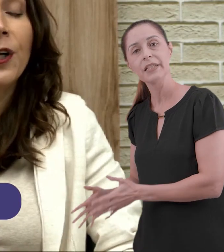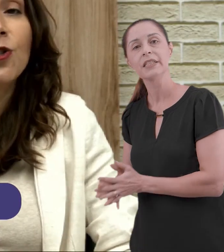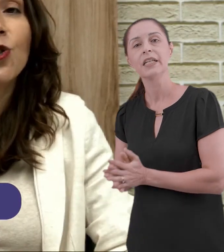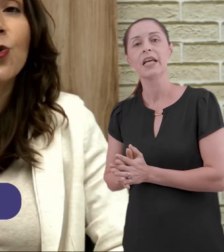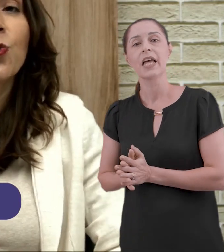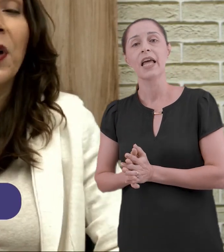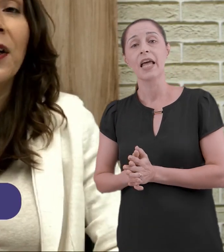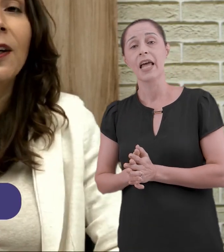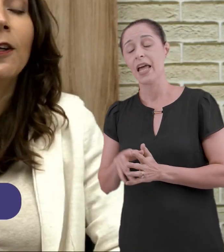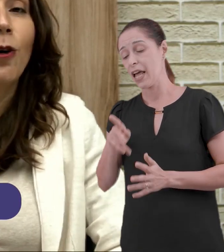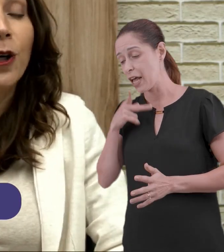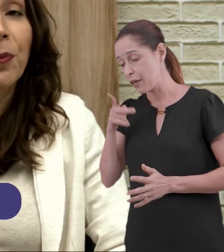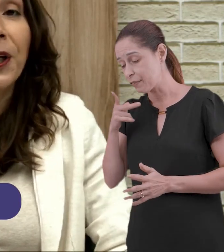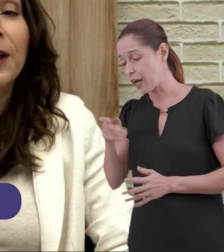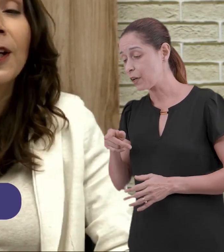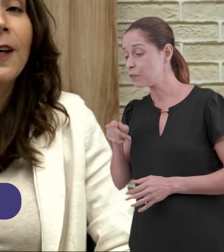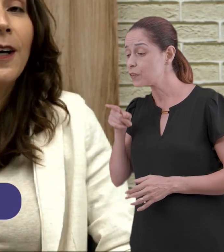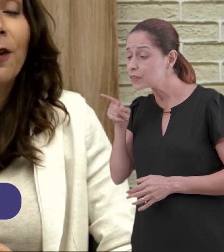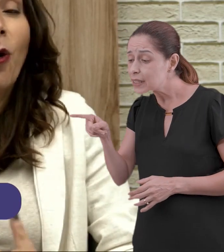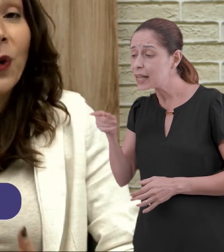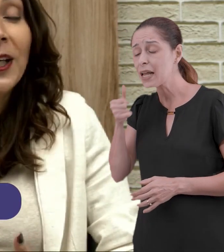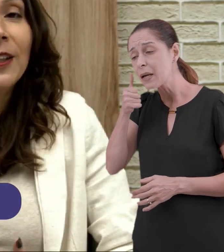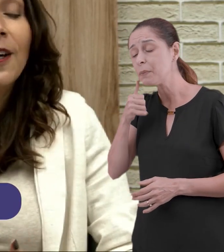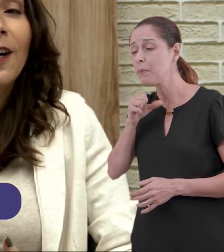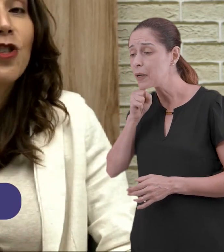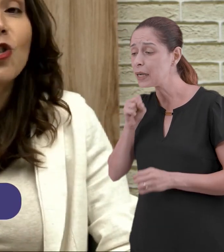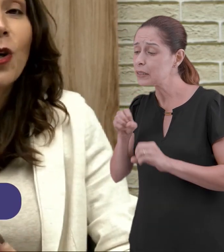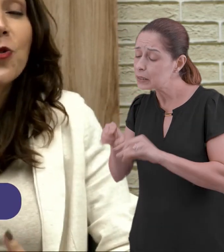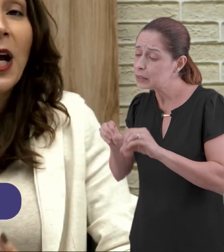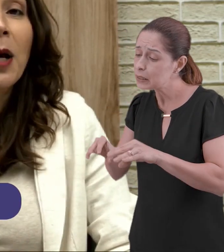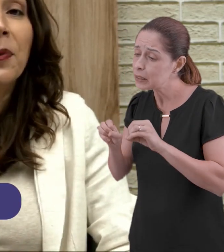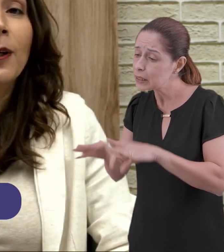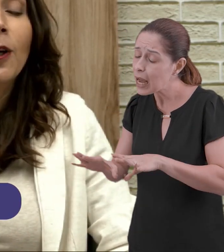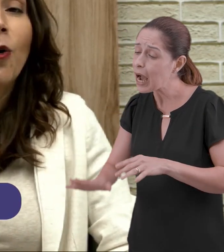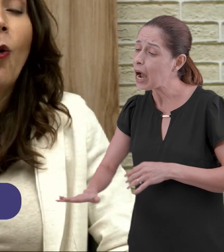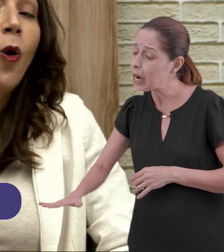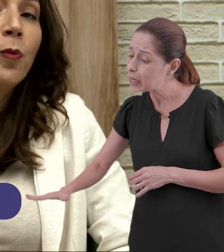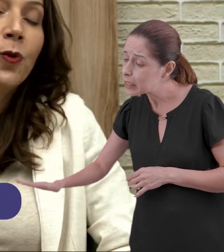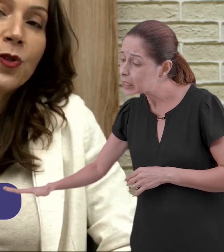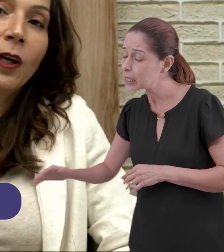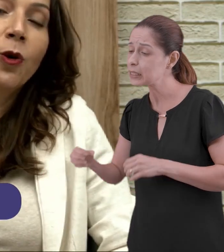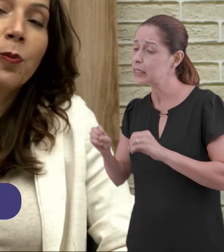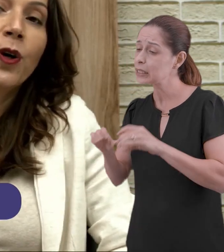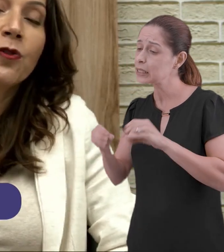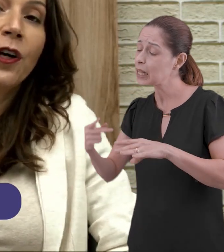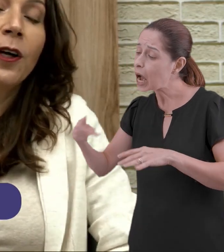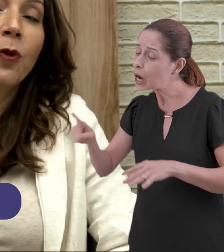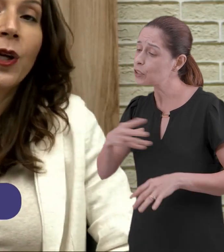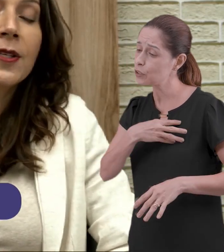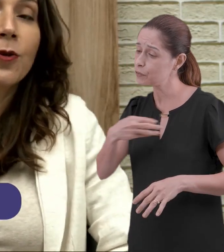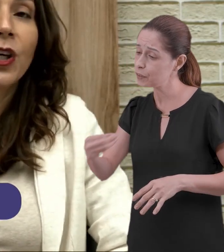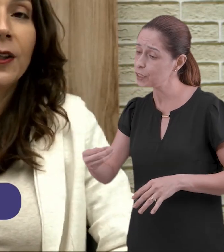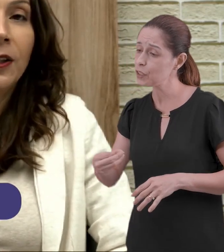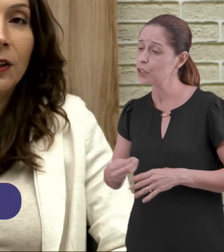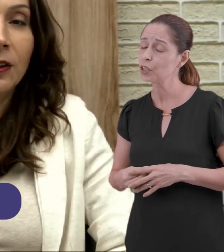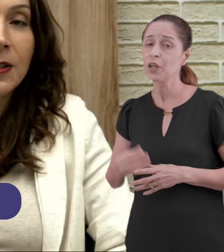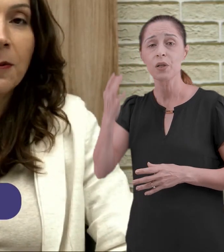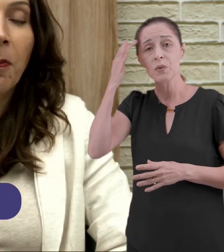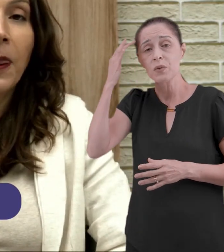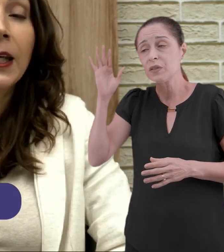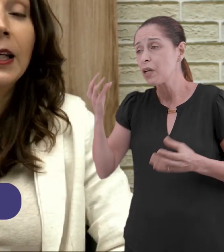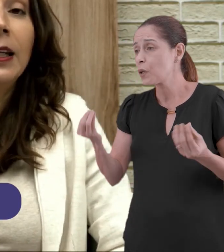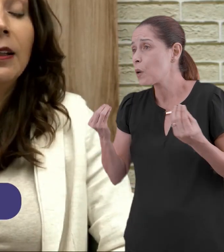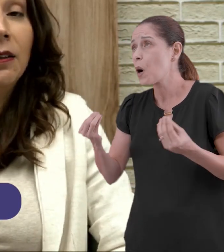filho, fale de Jesus para ele, ore para ele, com ele. A gente não sabe como o Senhor pode falar no coração de cada